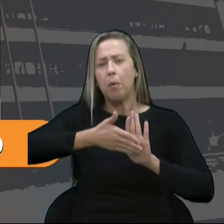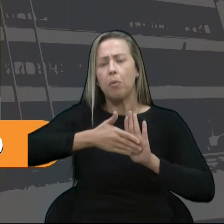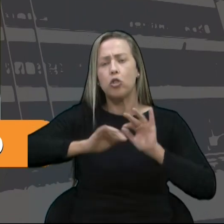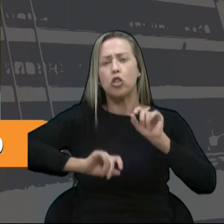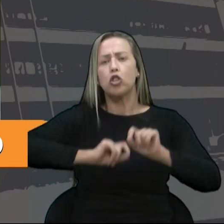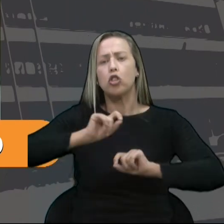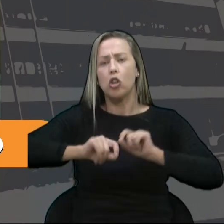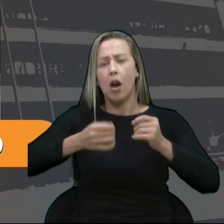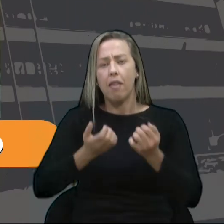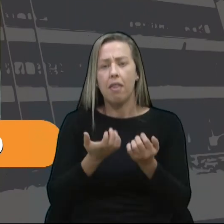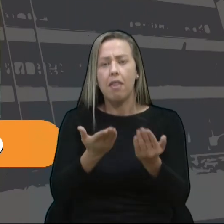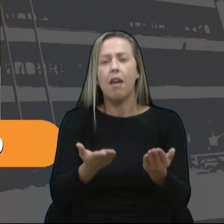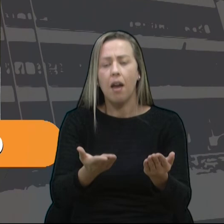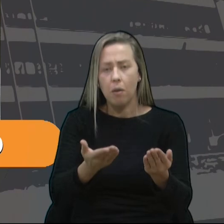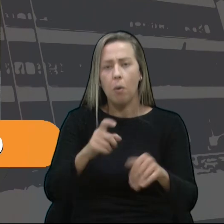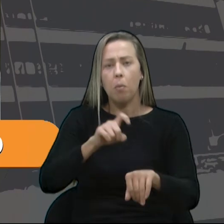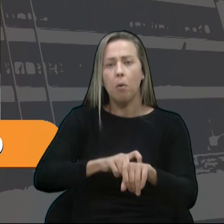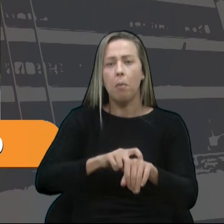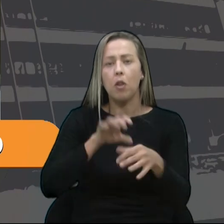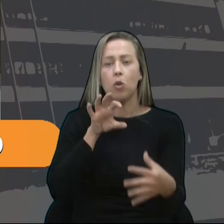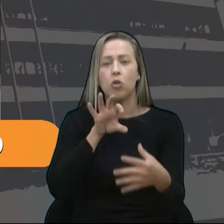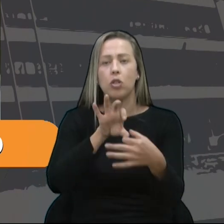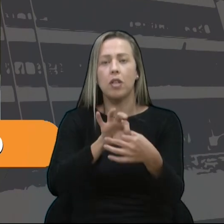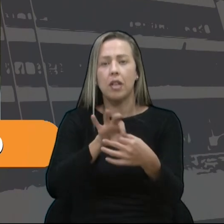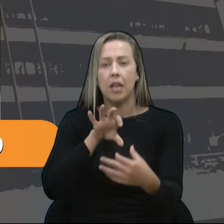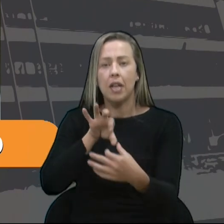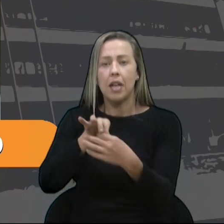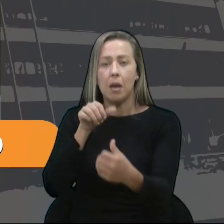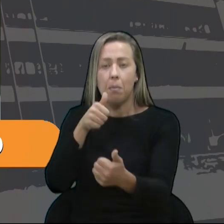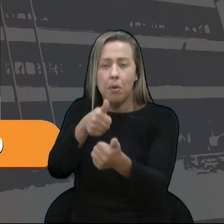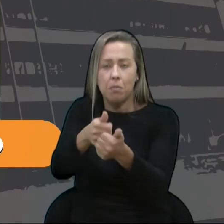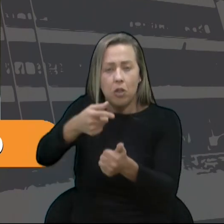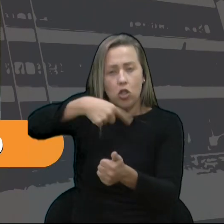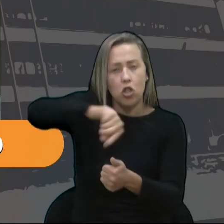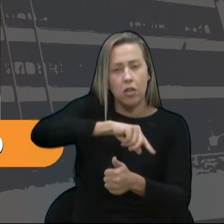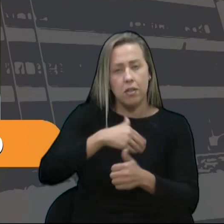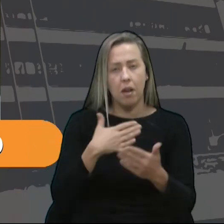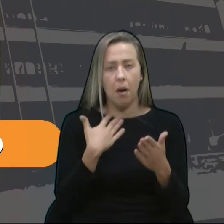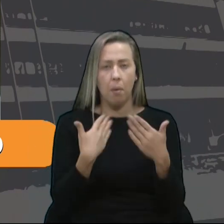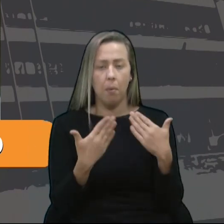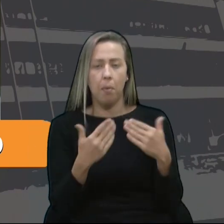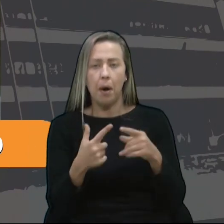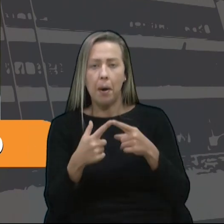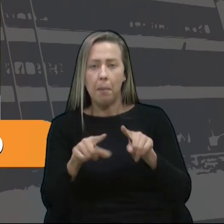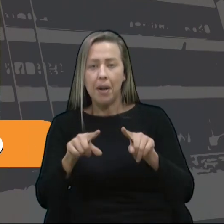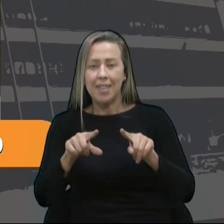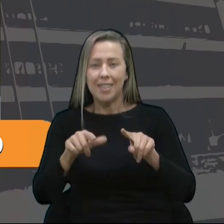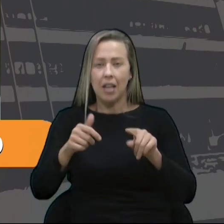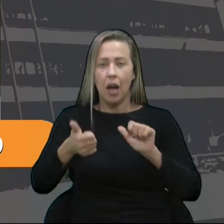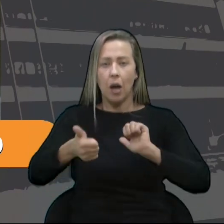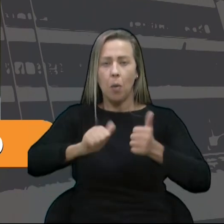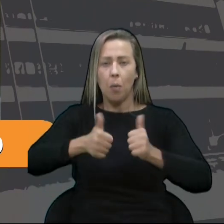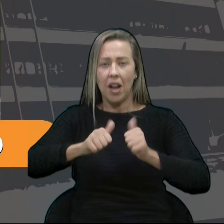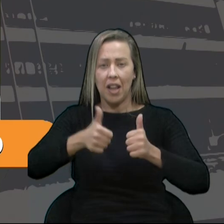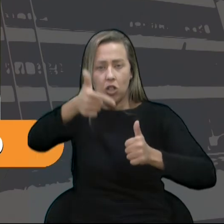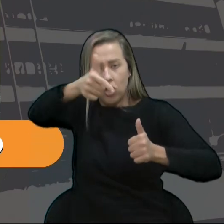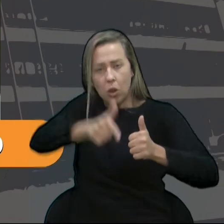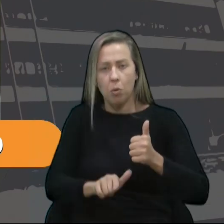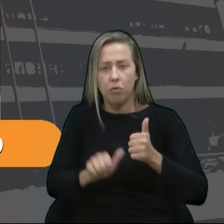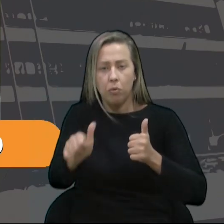proporcionando essa conexão e essa proximidade, mas requalificando e